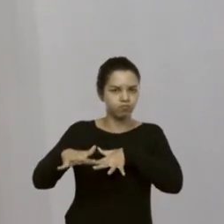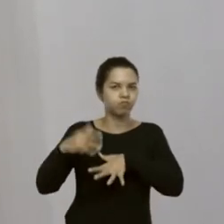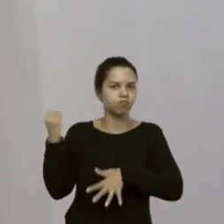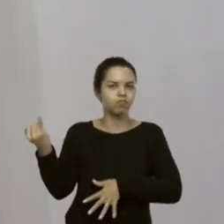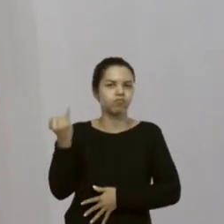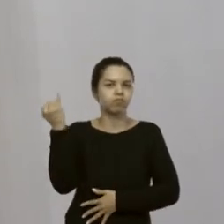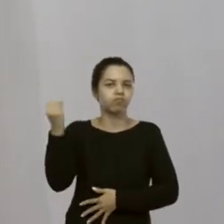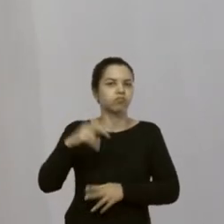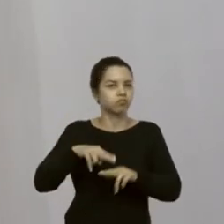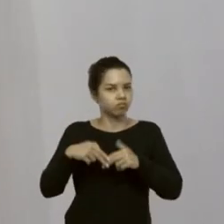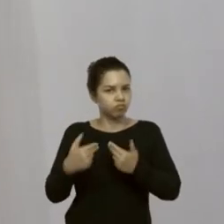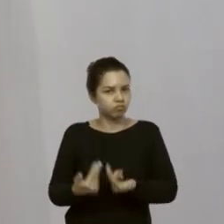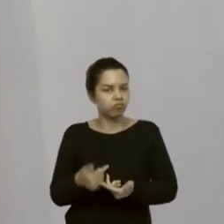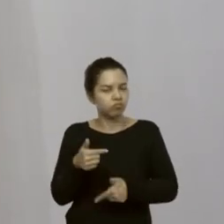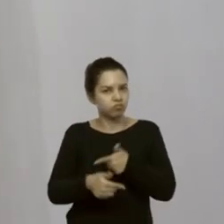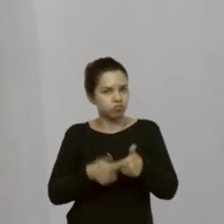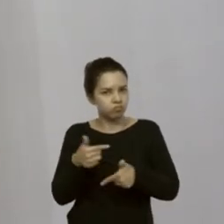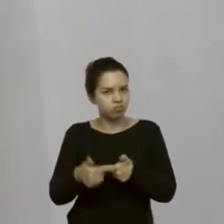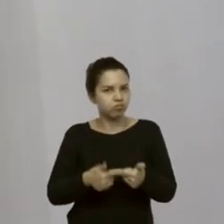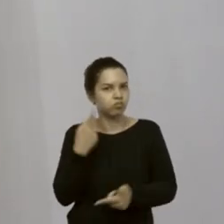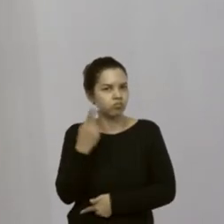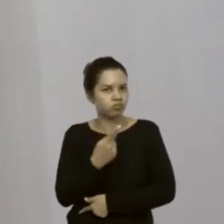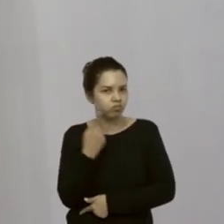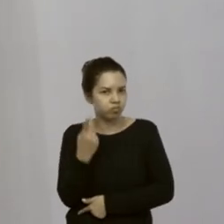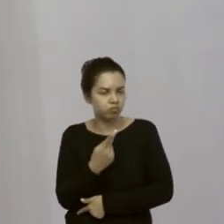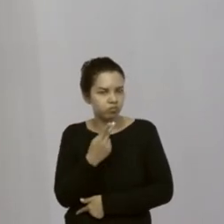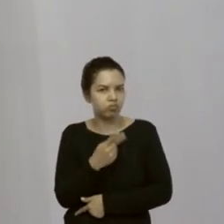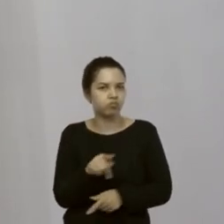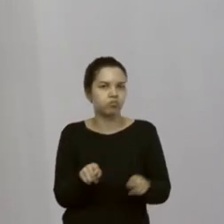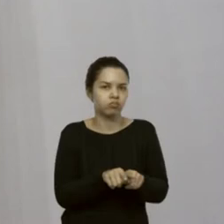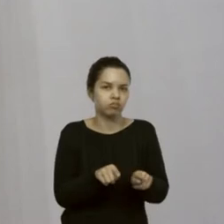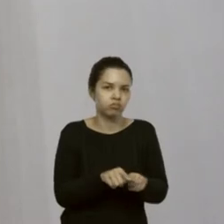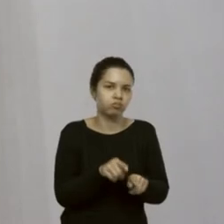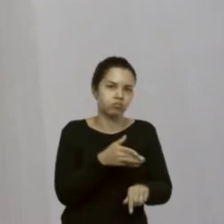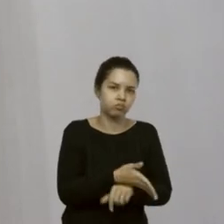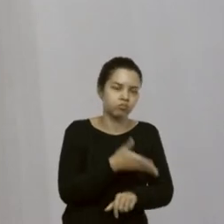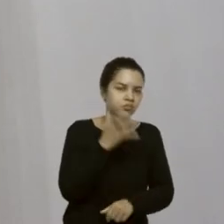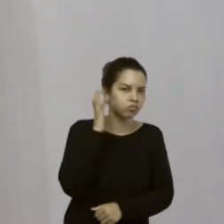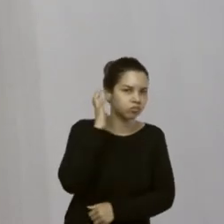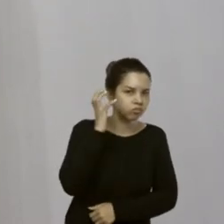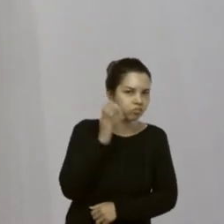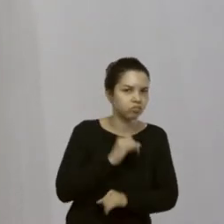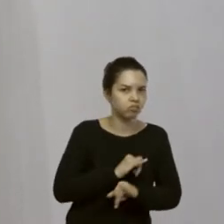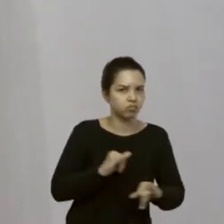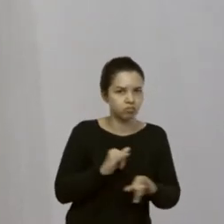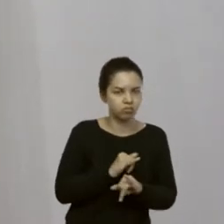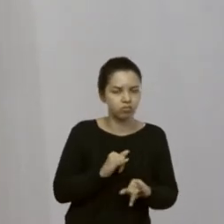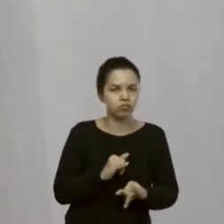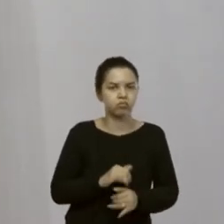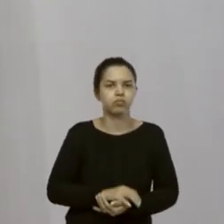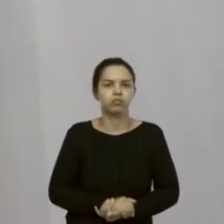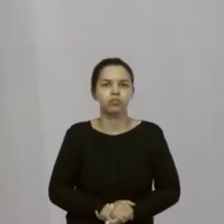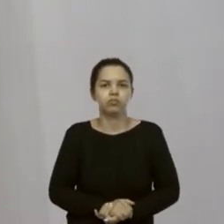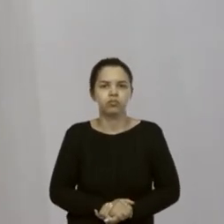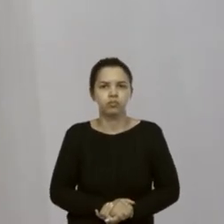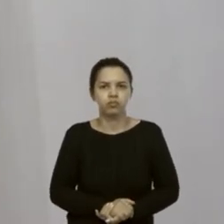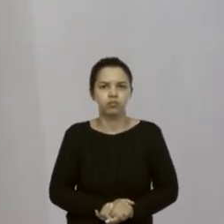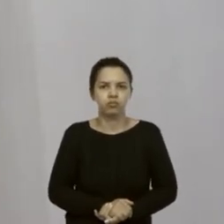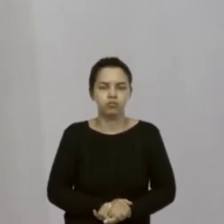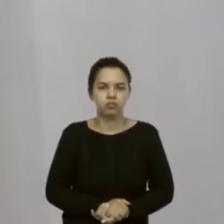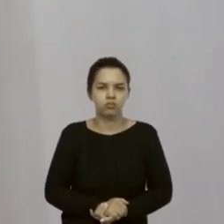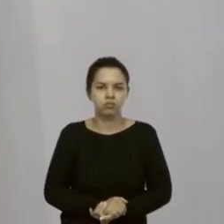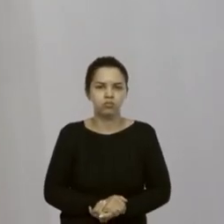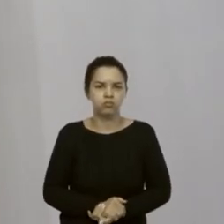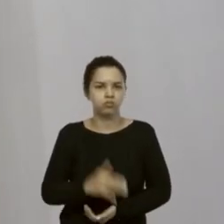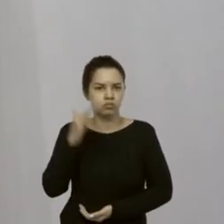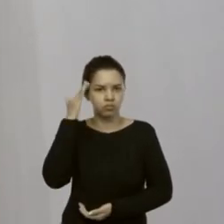Talvez seja por isso que o trabalho parlamentar e a atuação da radiodifusão não sejam completamente